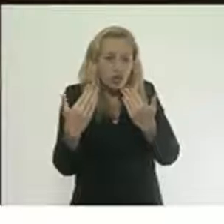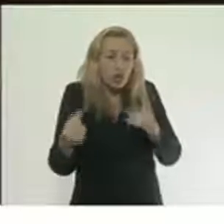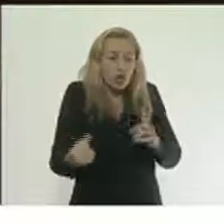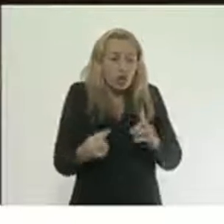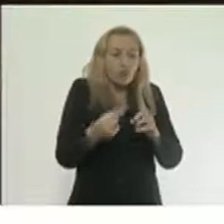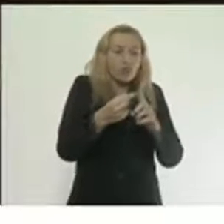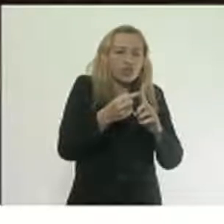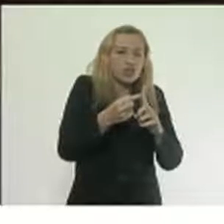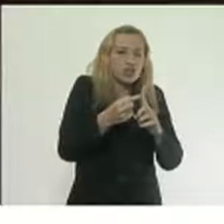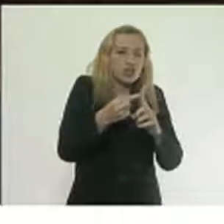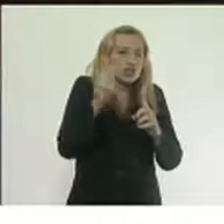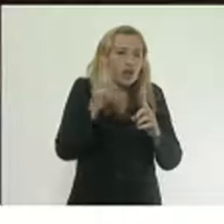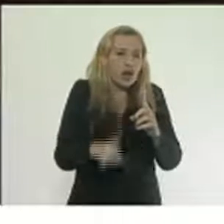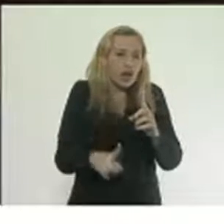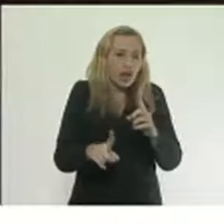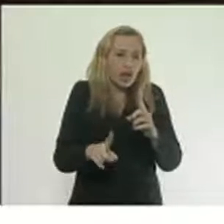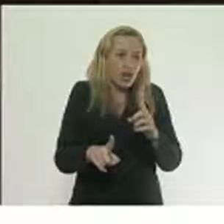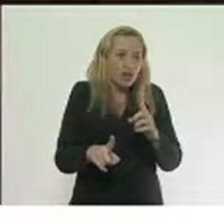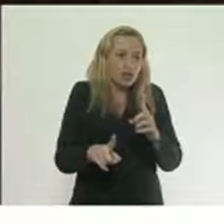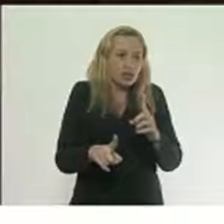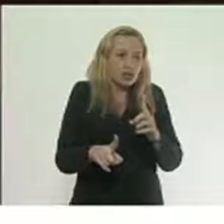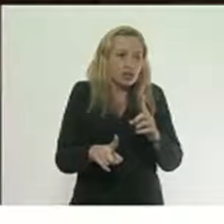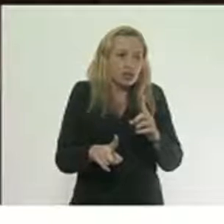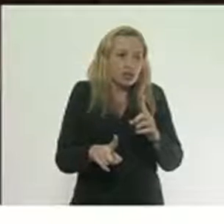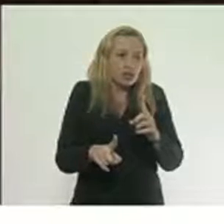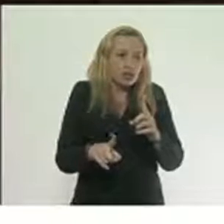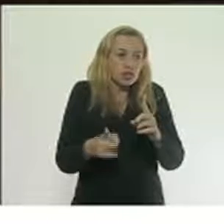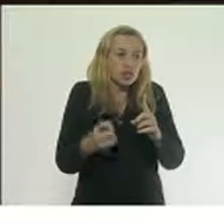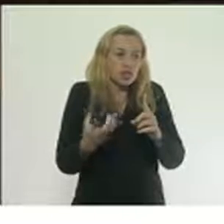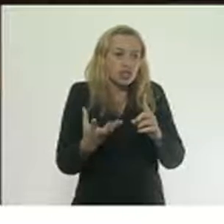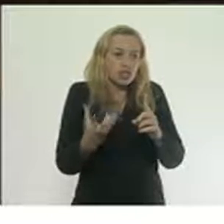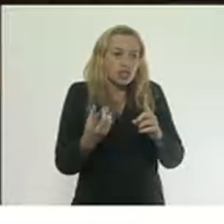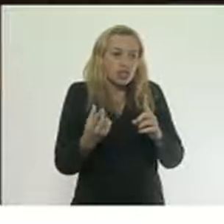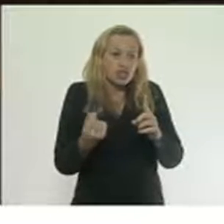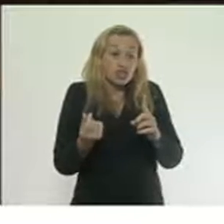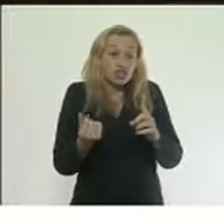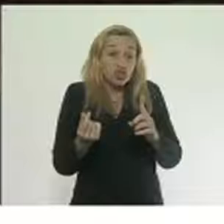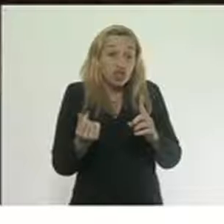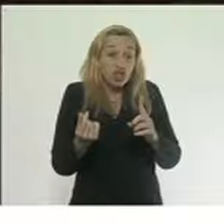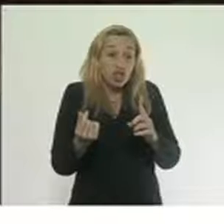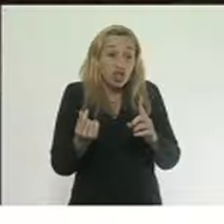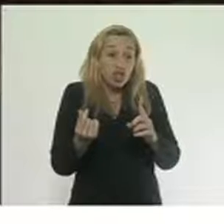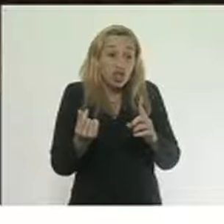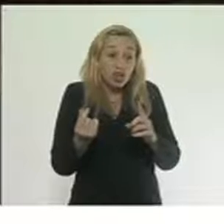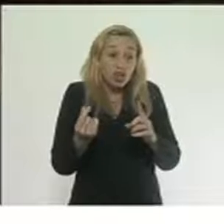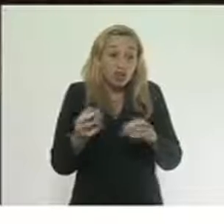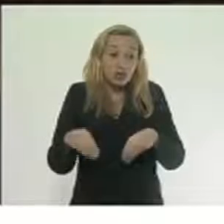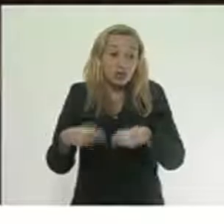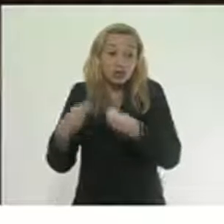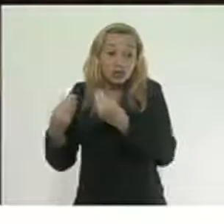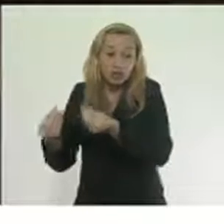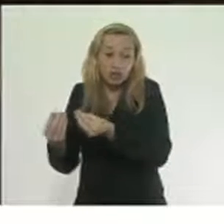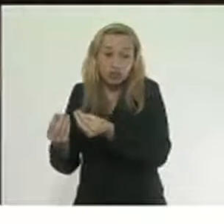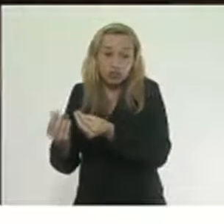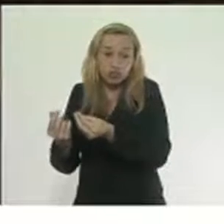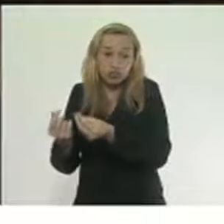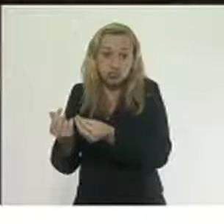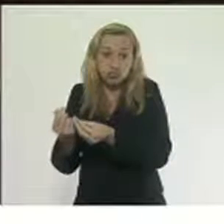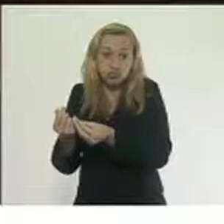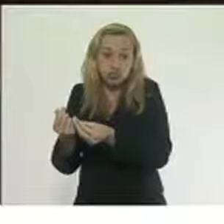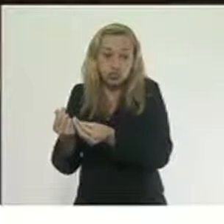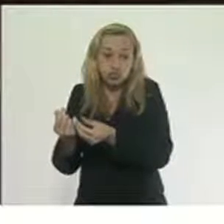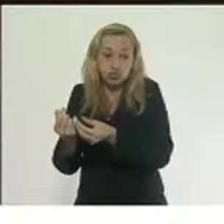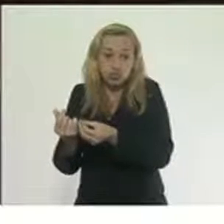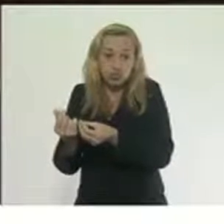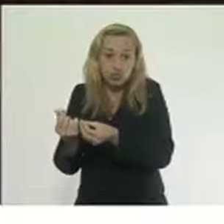objetivo é encher as burras de dinheiro exatamente do sistema financeiro, na medida que seja